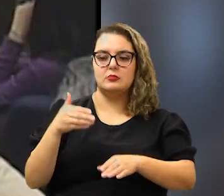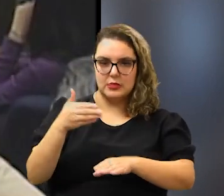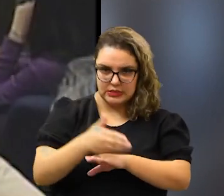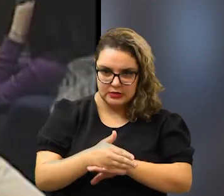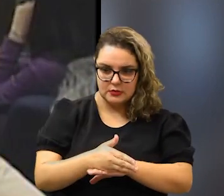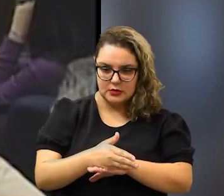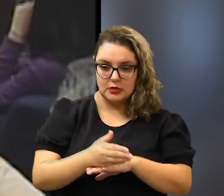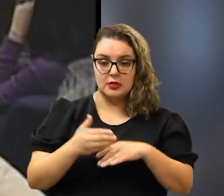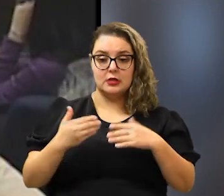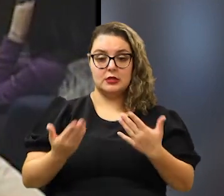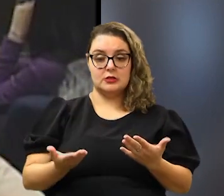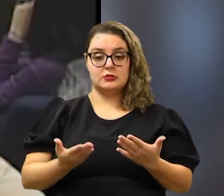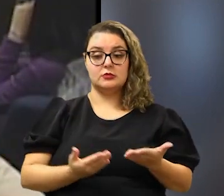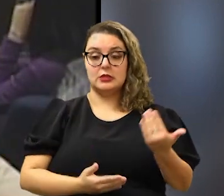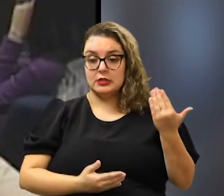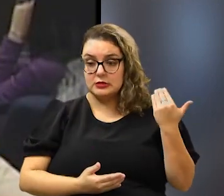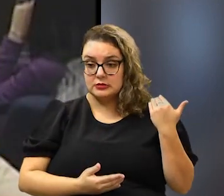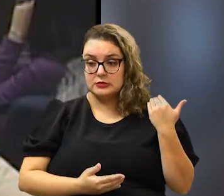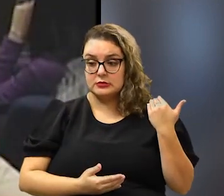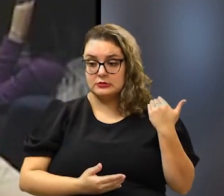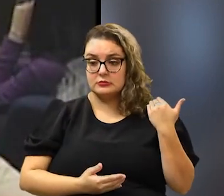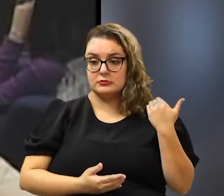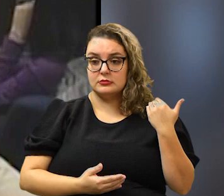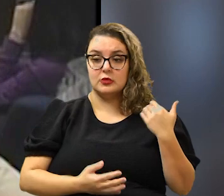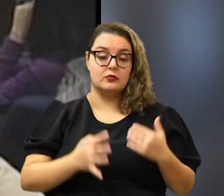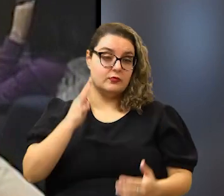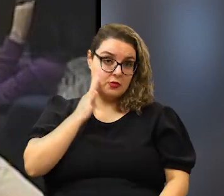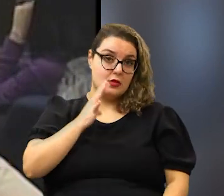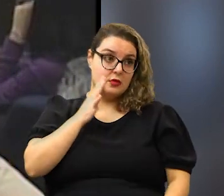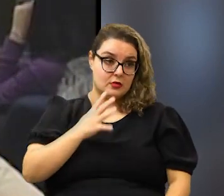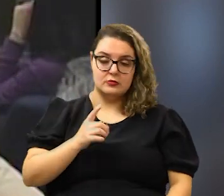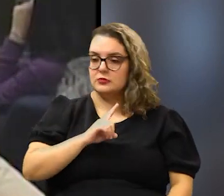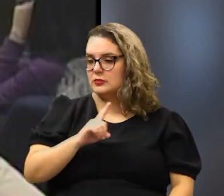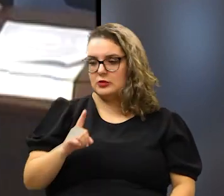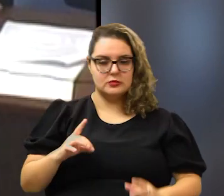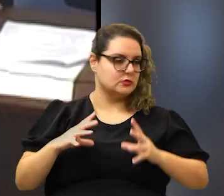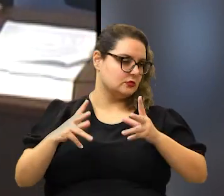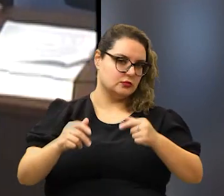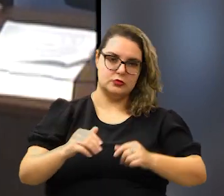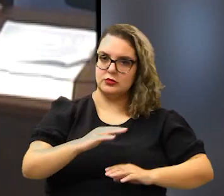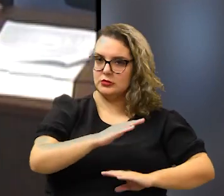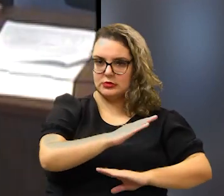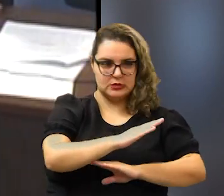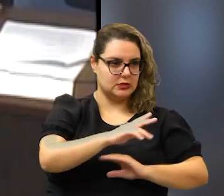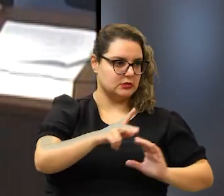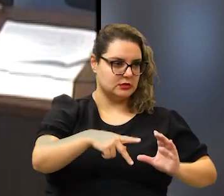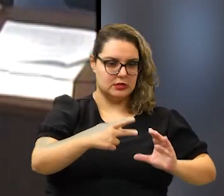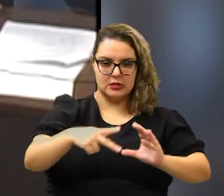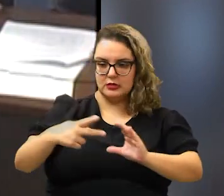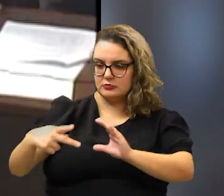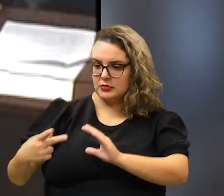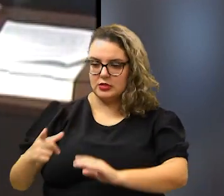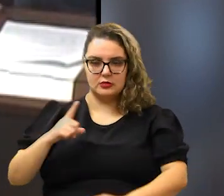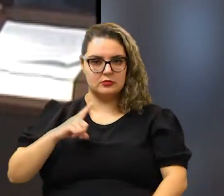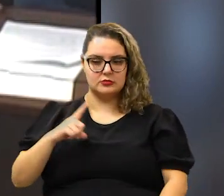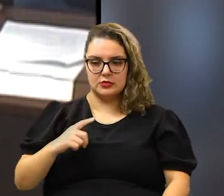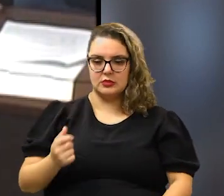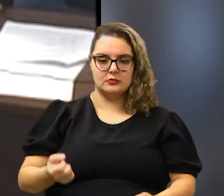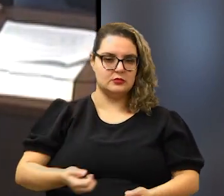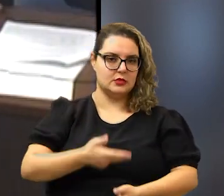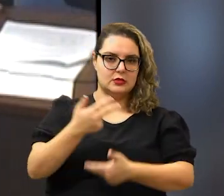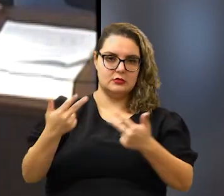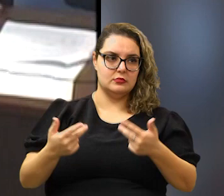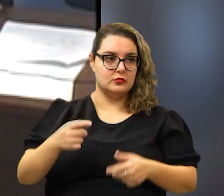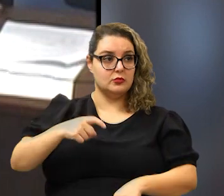então tive com certeza muita satisfação de presidir naquela época, de debates relacionados, por exemplo, da importância